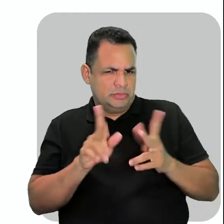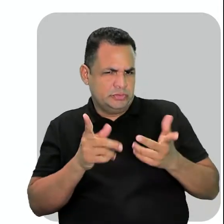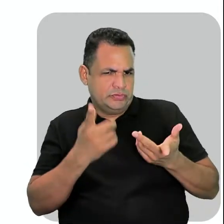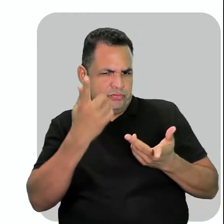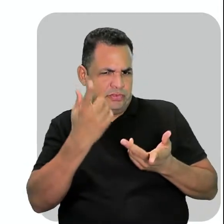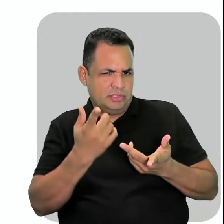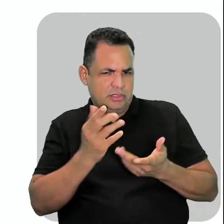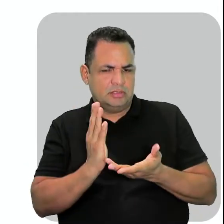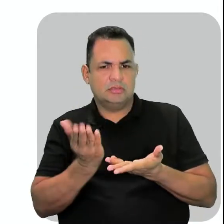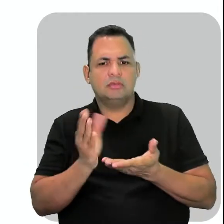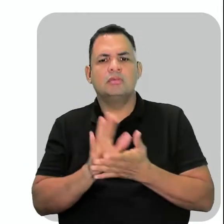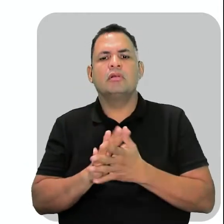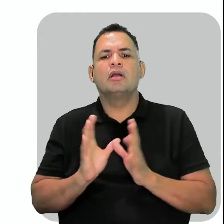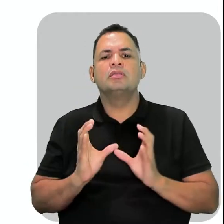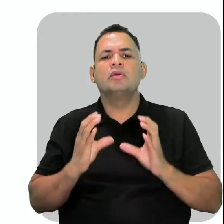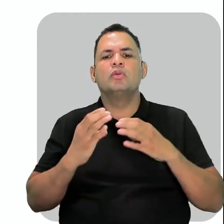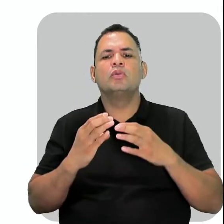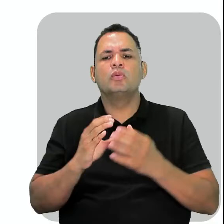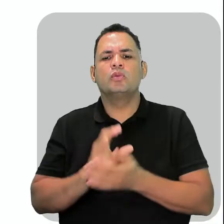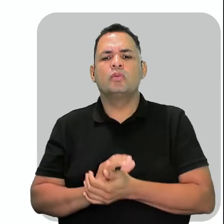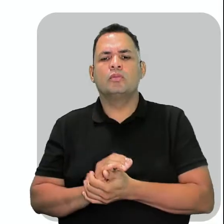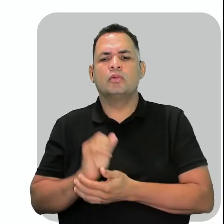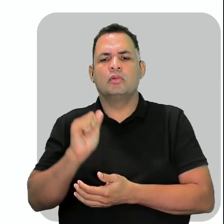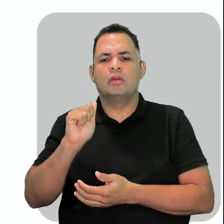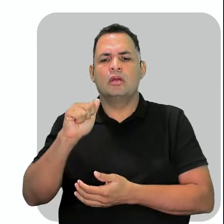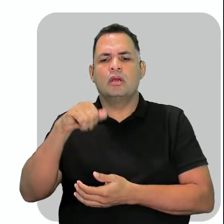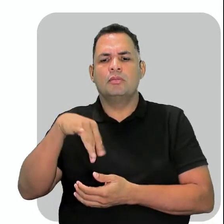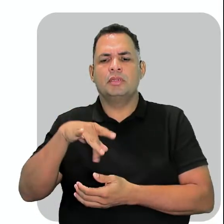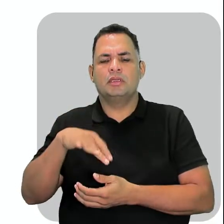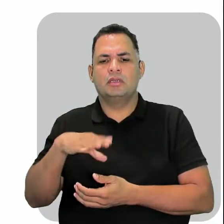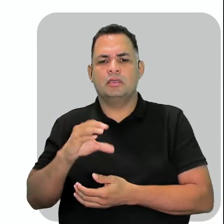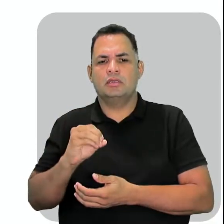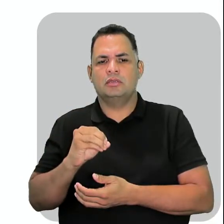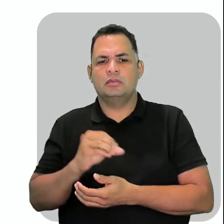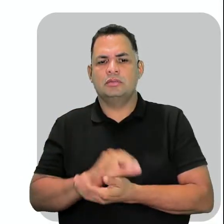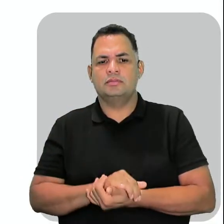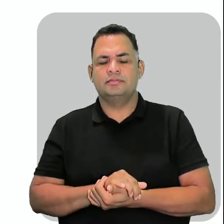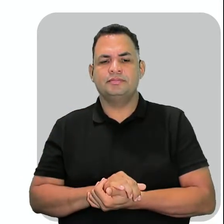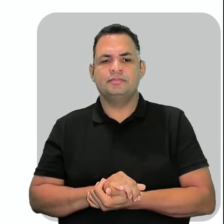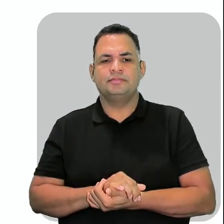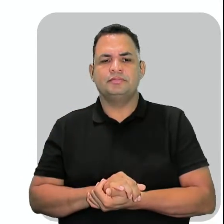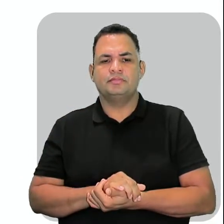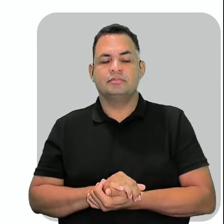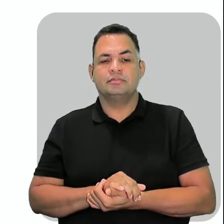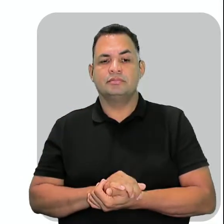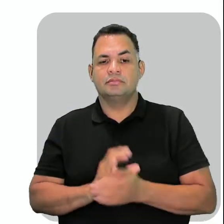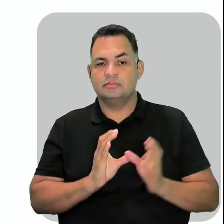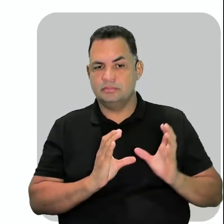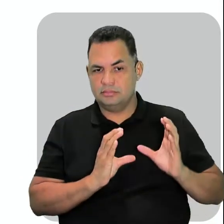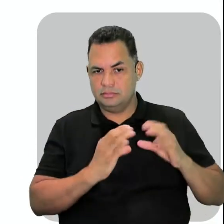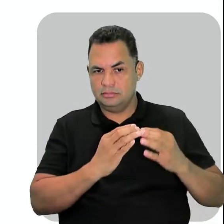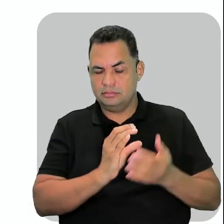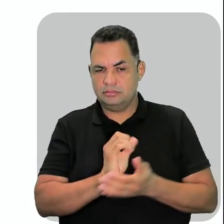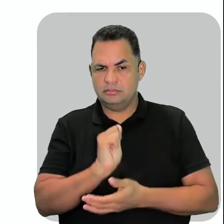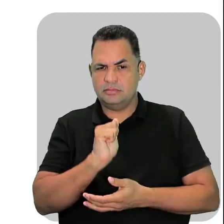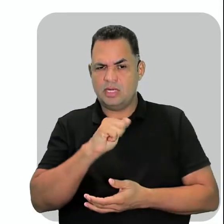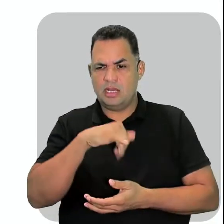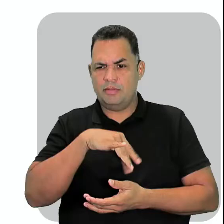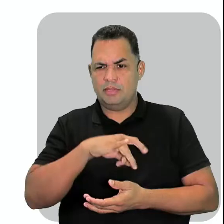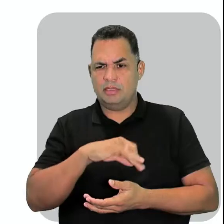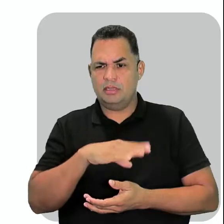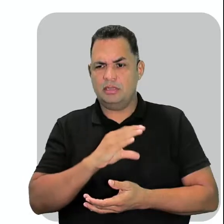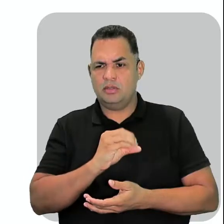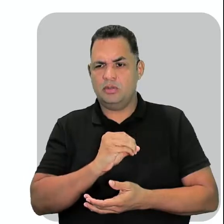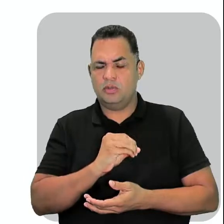diferente do que a senhora falou, cadê o grupo amino? Olha aqui, este é o nosso grupo